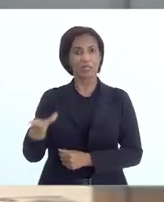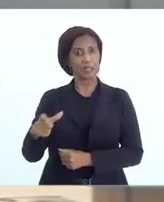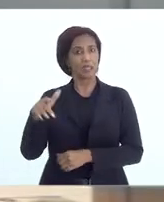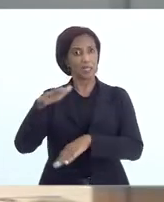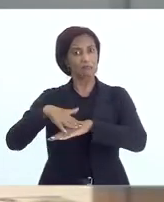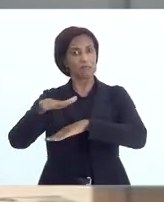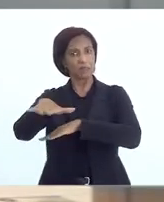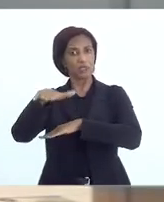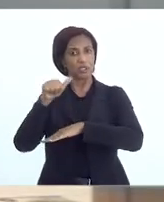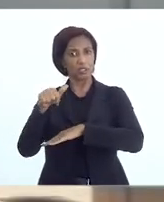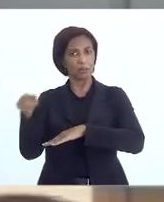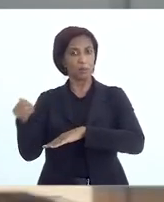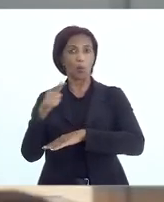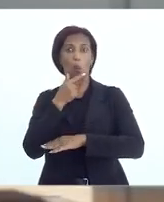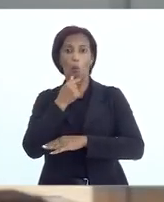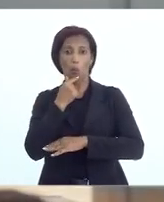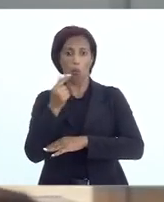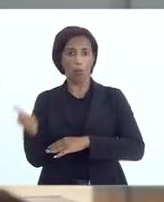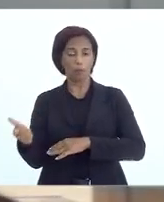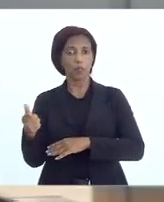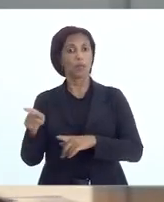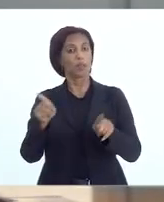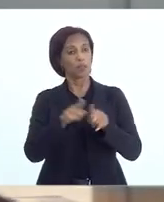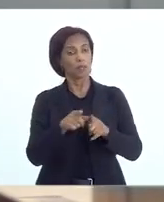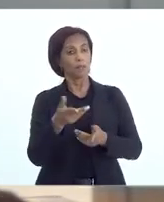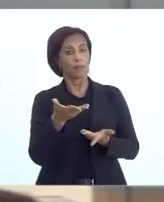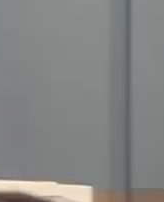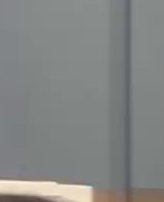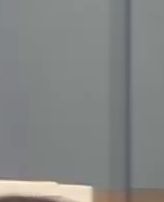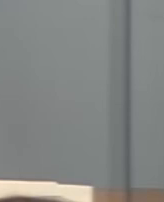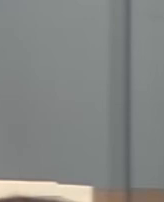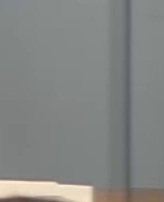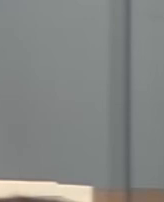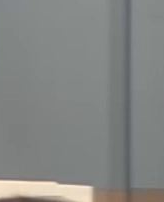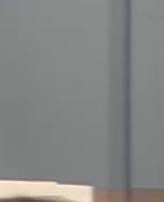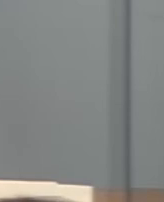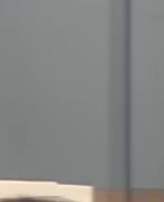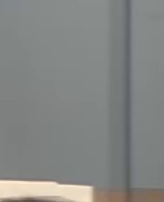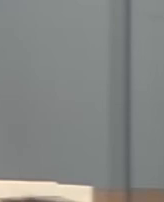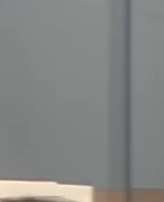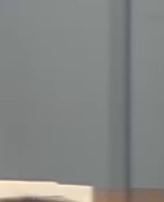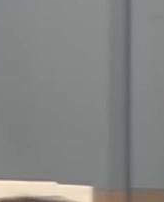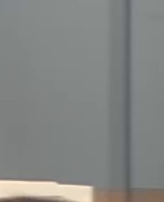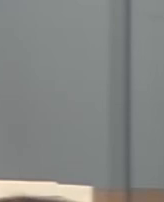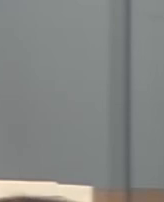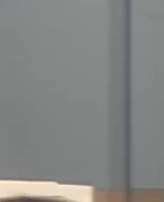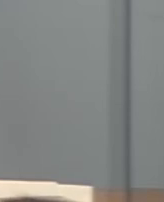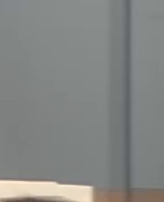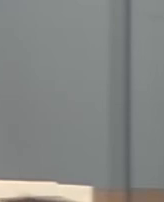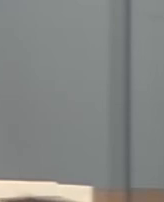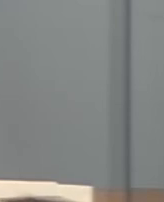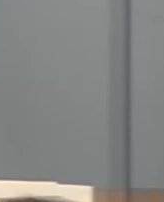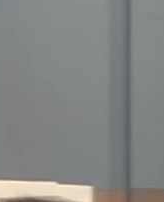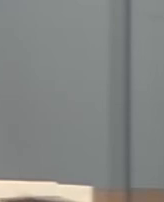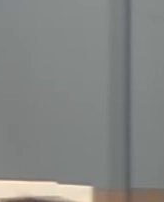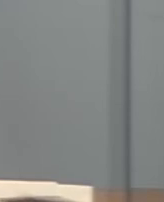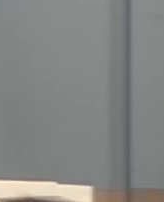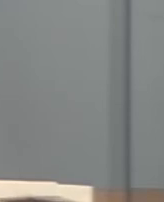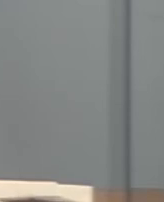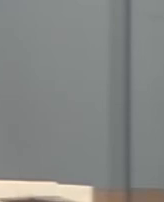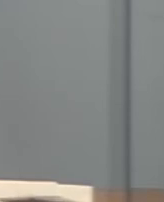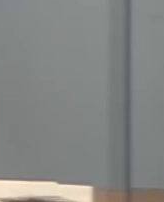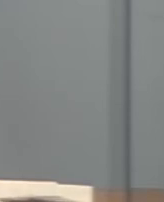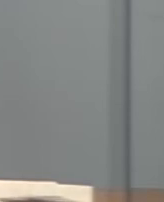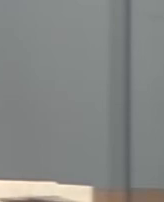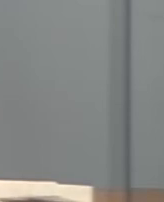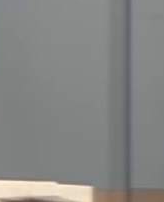do desse nesse último chamamento para homens assim como a gente fazer o desbloqueio de futuras vagas para terminar de uma vez